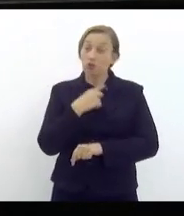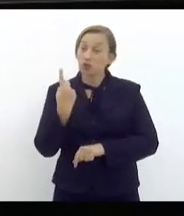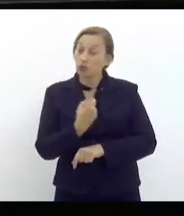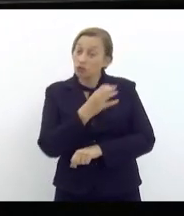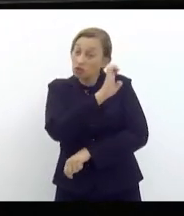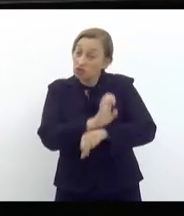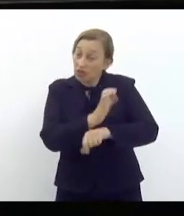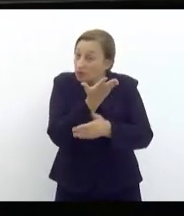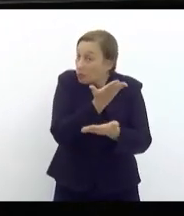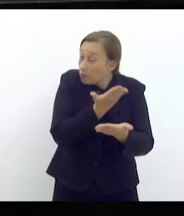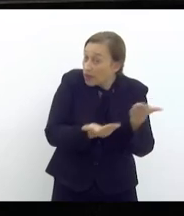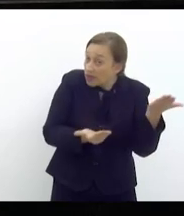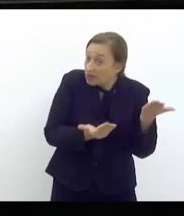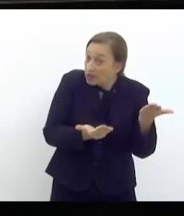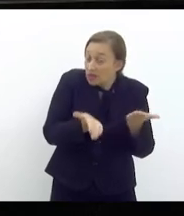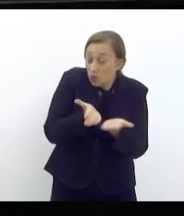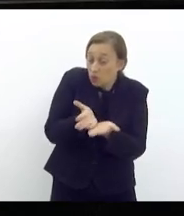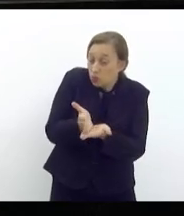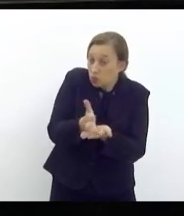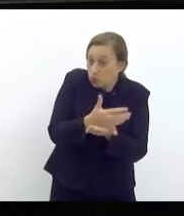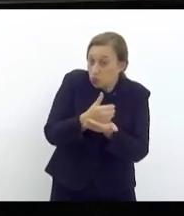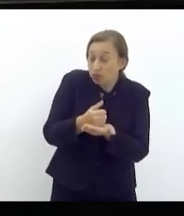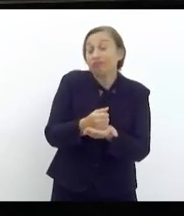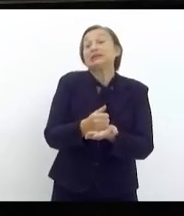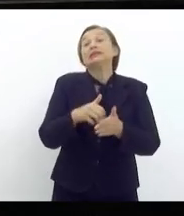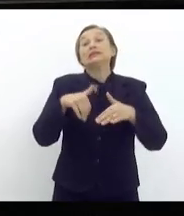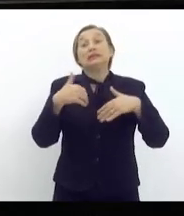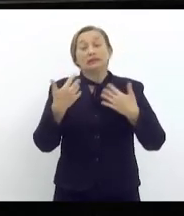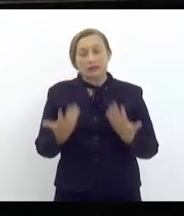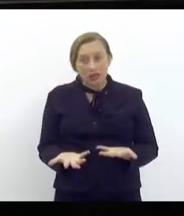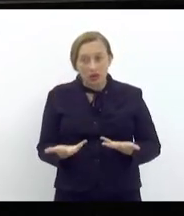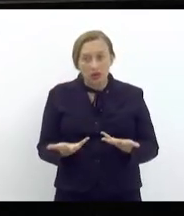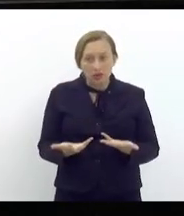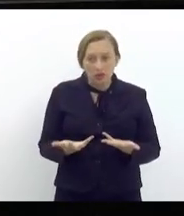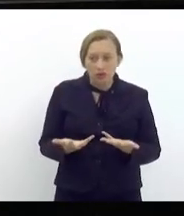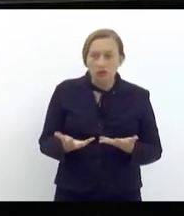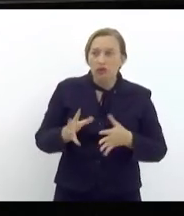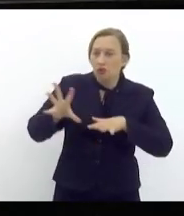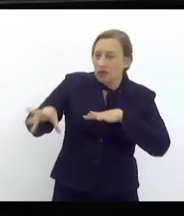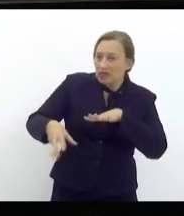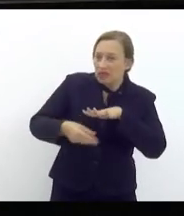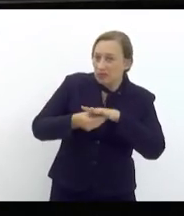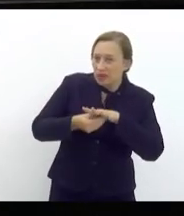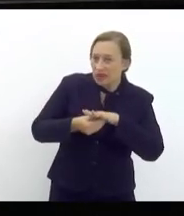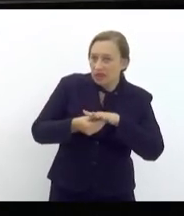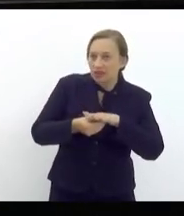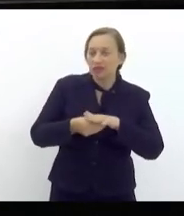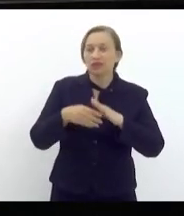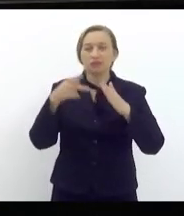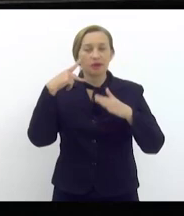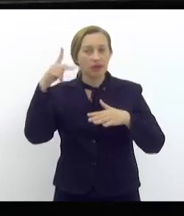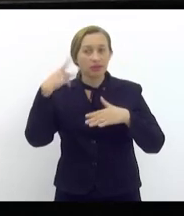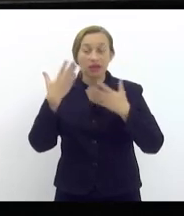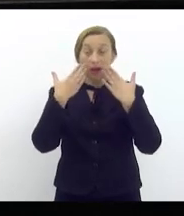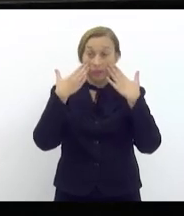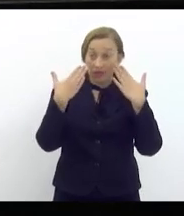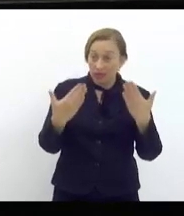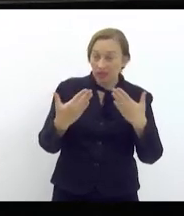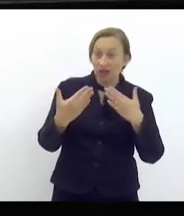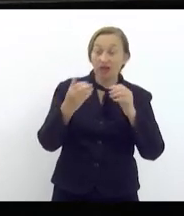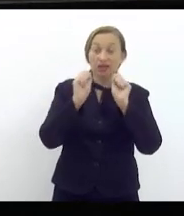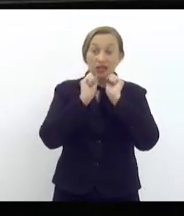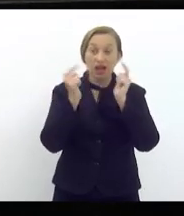severas dessa receita. Então, sobre as emendas parlamentares apresentadas na